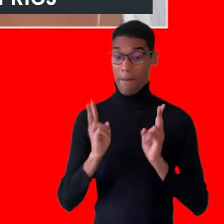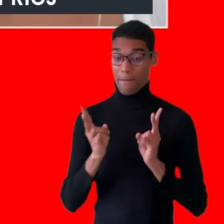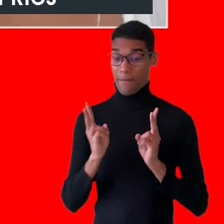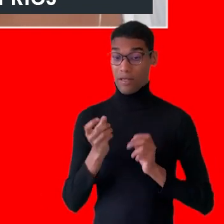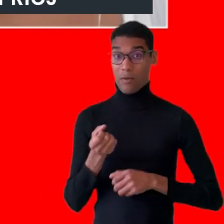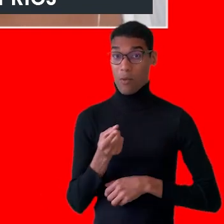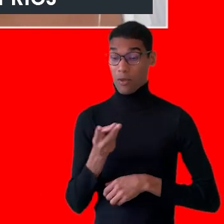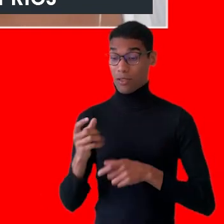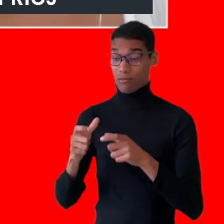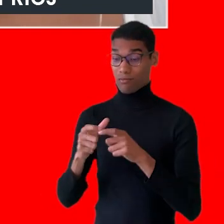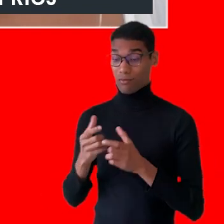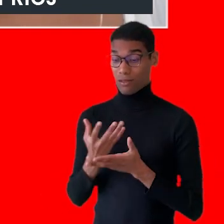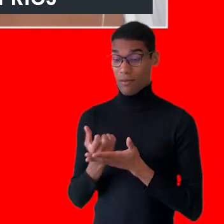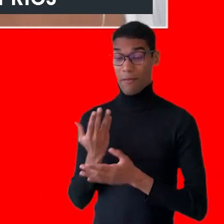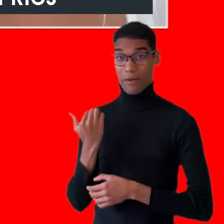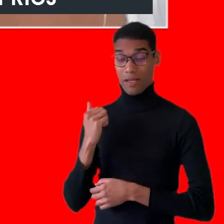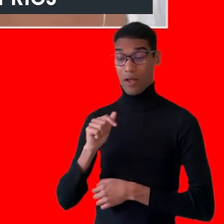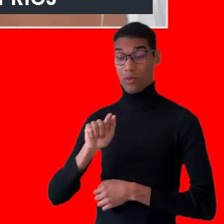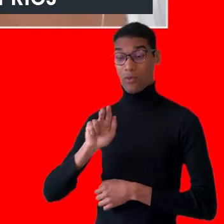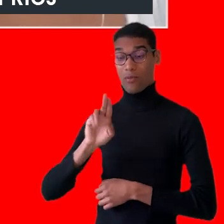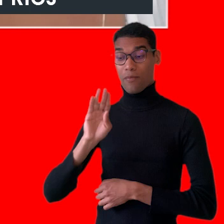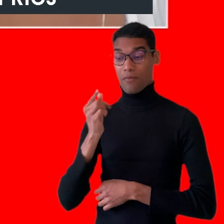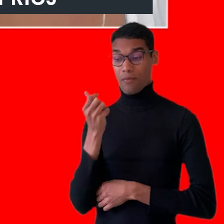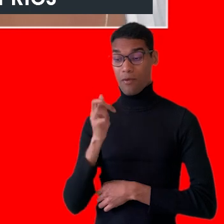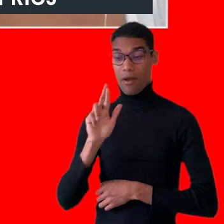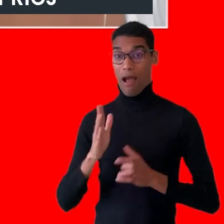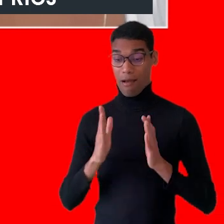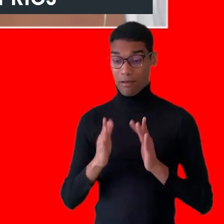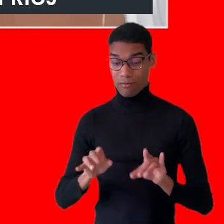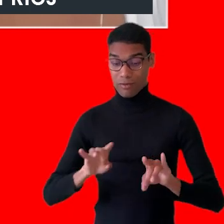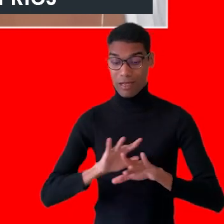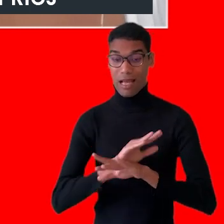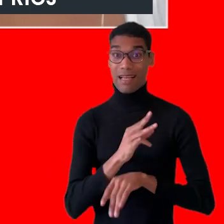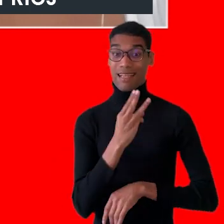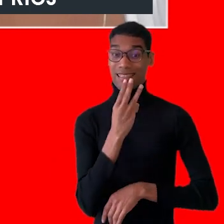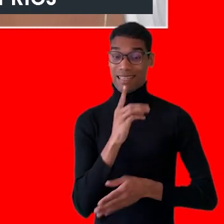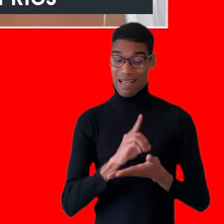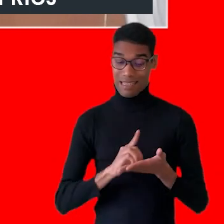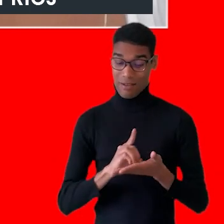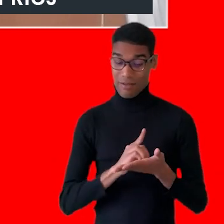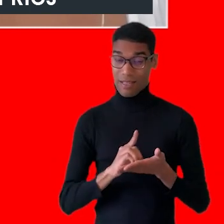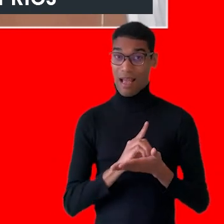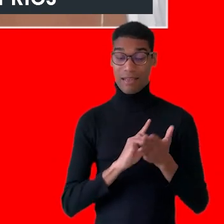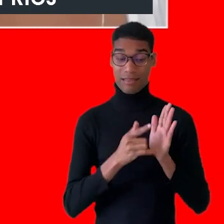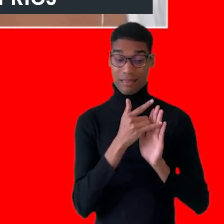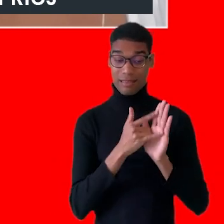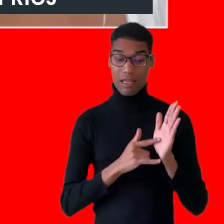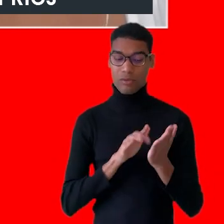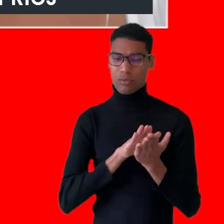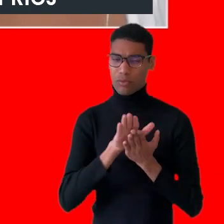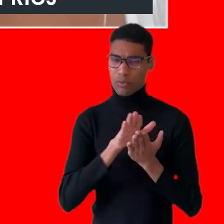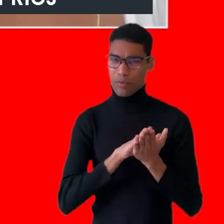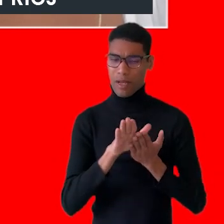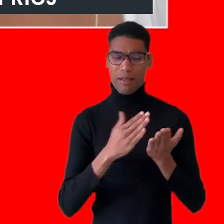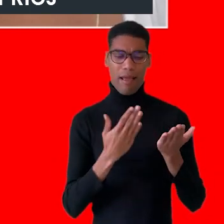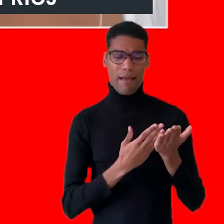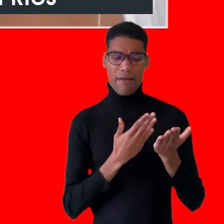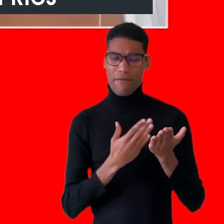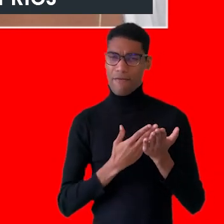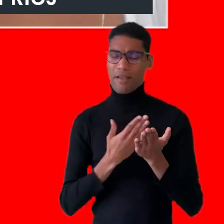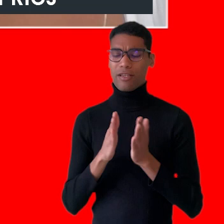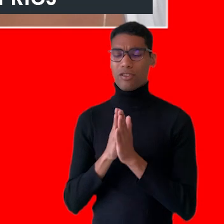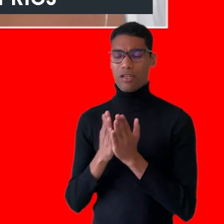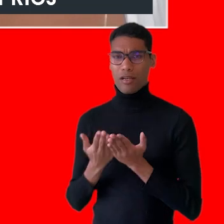do Bungá, hein, que nós gravamos. Seis CDs gravados, três DVDs, textos publicados em revistas e